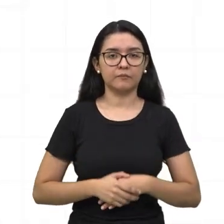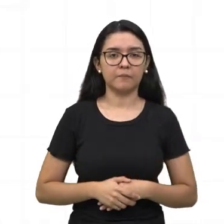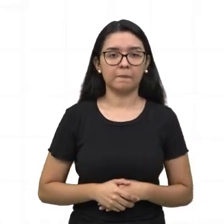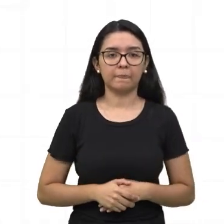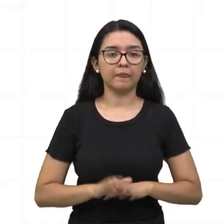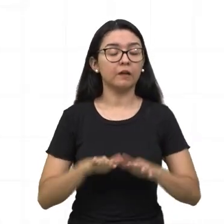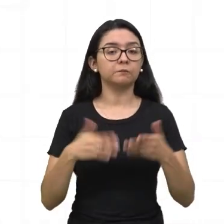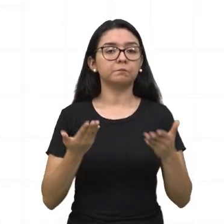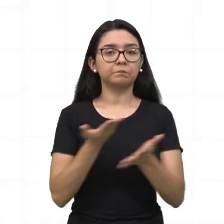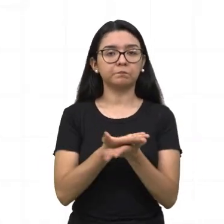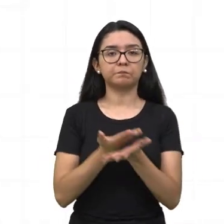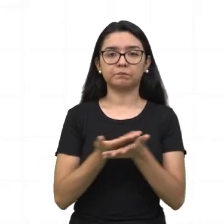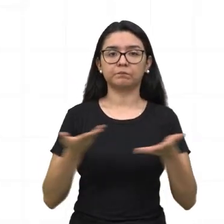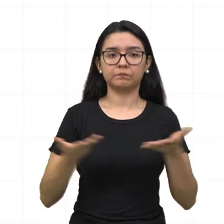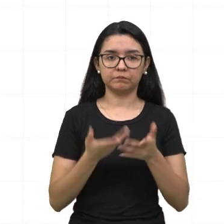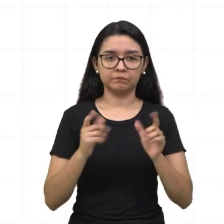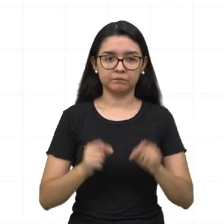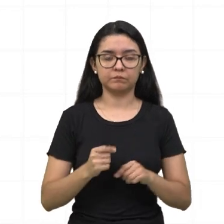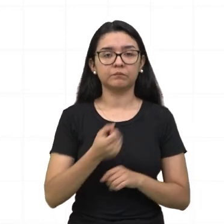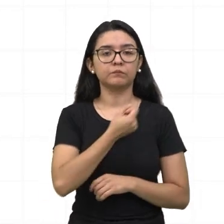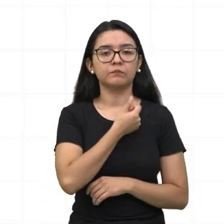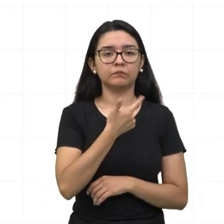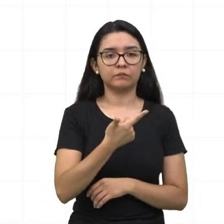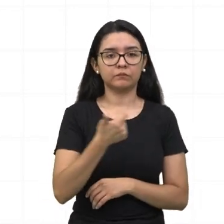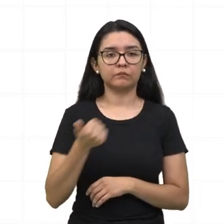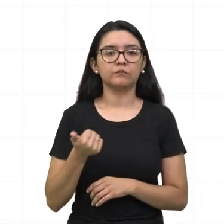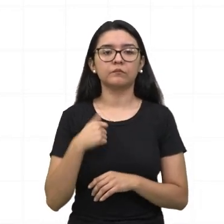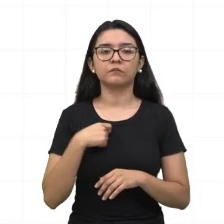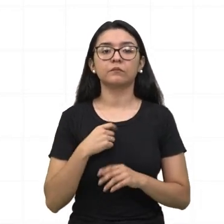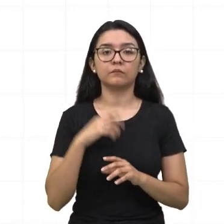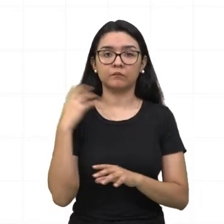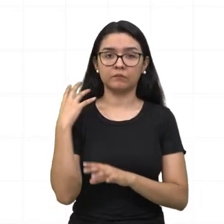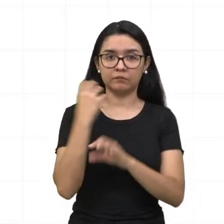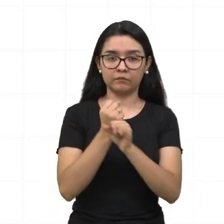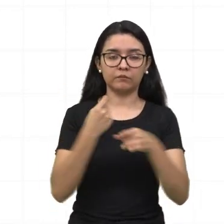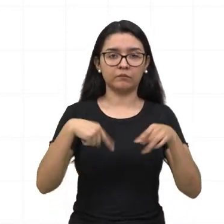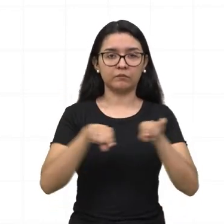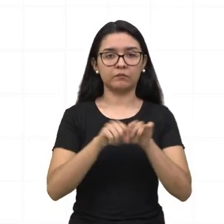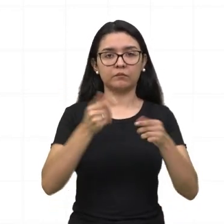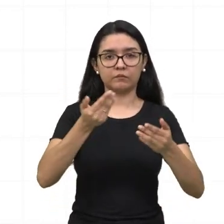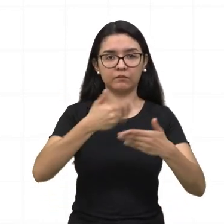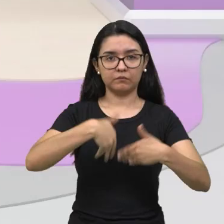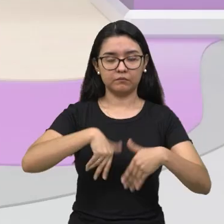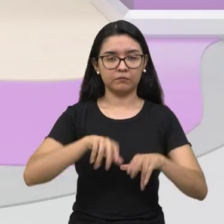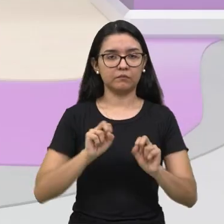Na nossa aula de hoje, aula de número 21, temos a nossa revisão e a nossa avaliação.